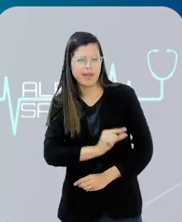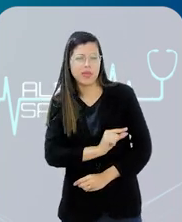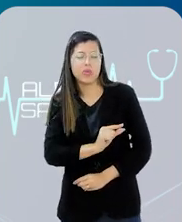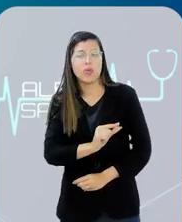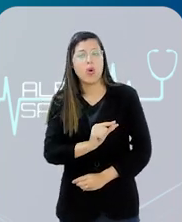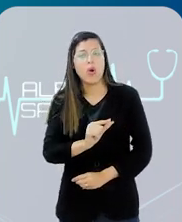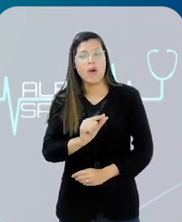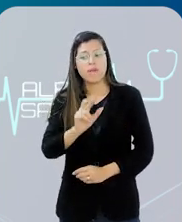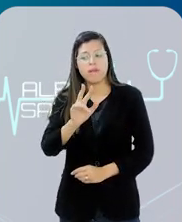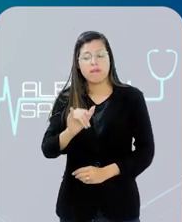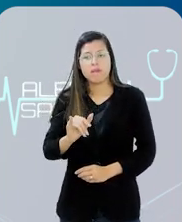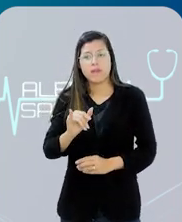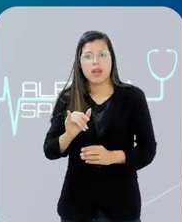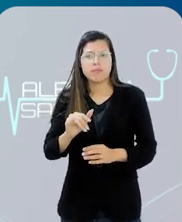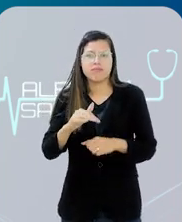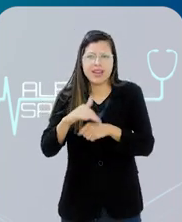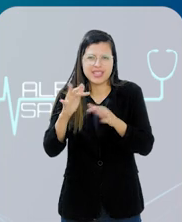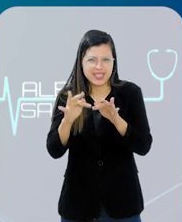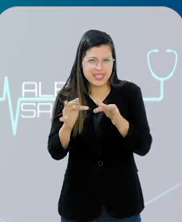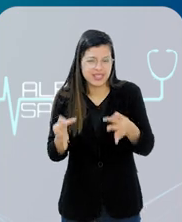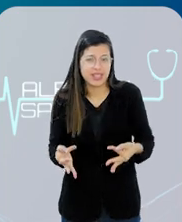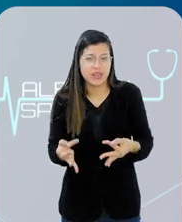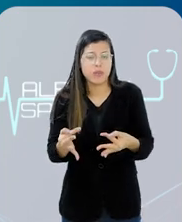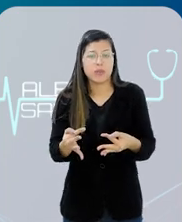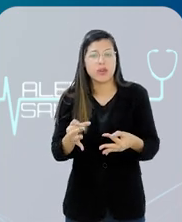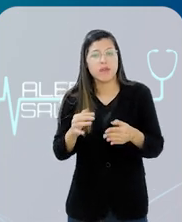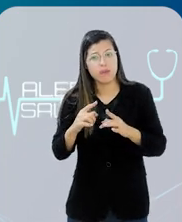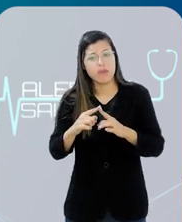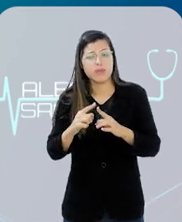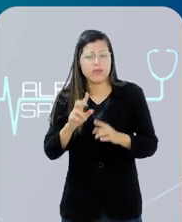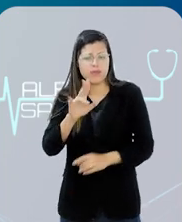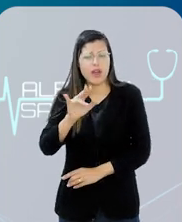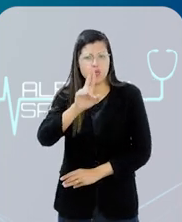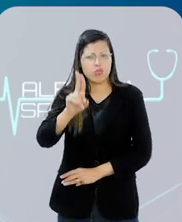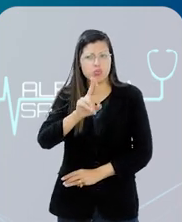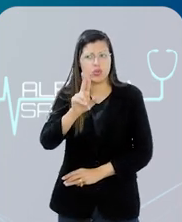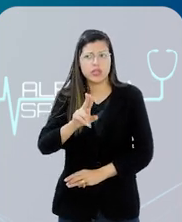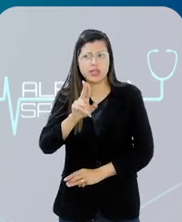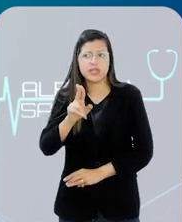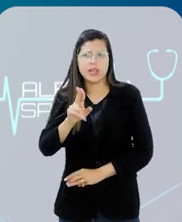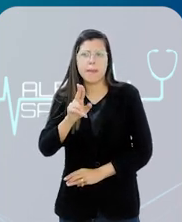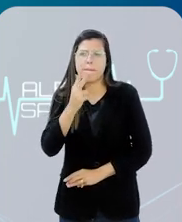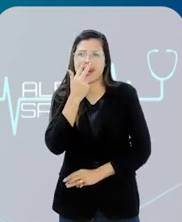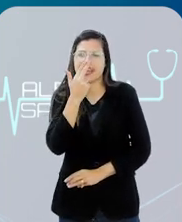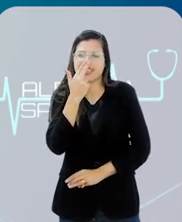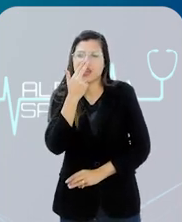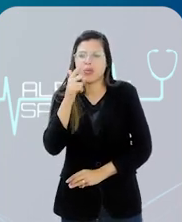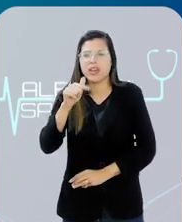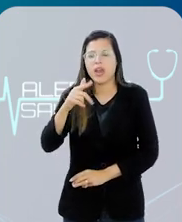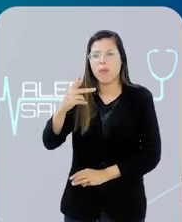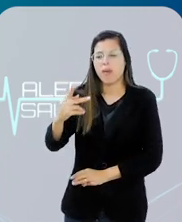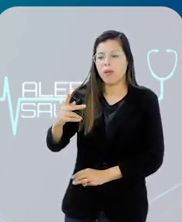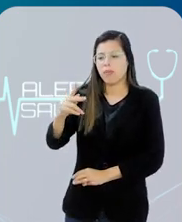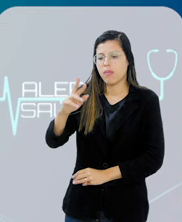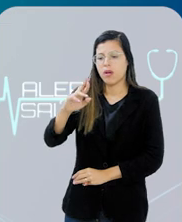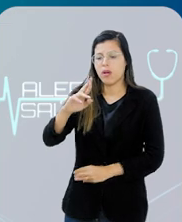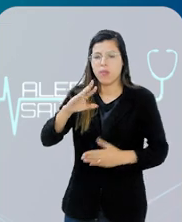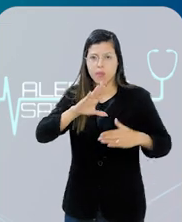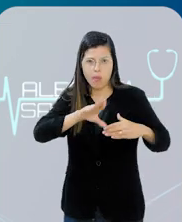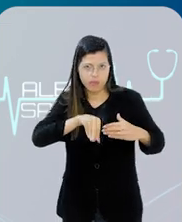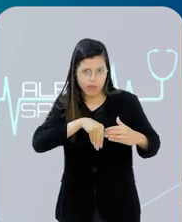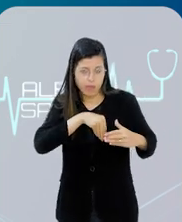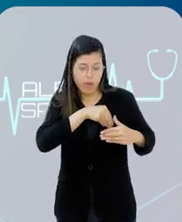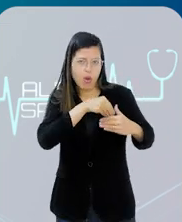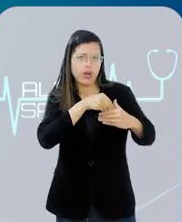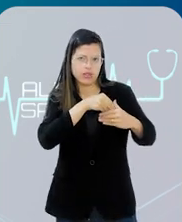vai privilegiar mais a forma, usando até parte da mama como se fosse uma autoprótese, que vai dar um pouco mais de